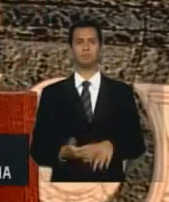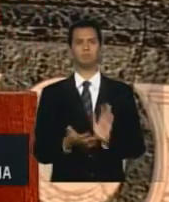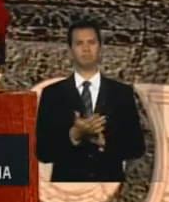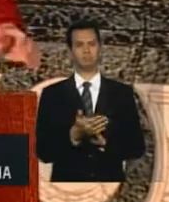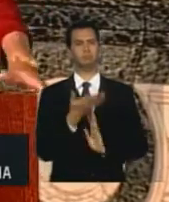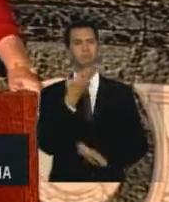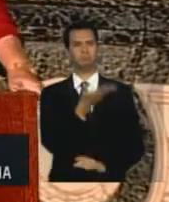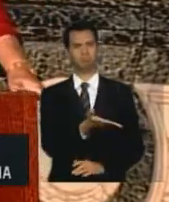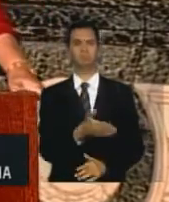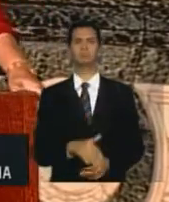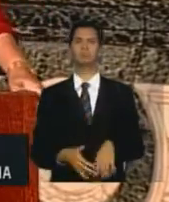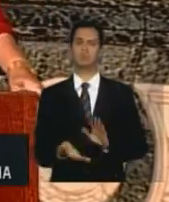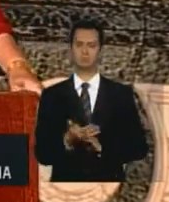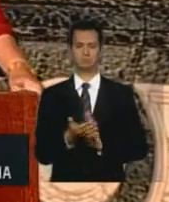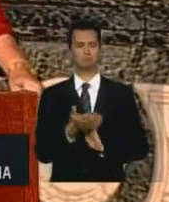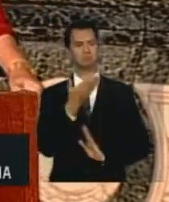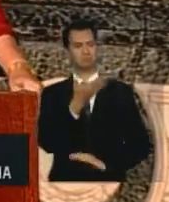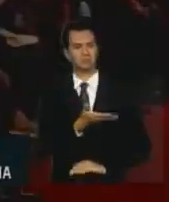Parabéns a ele.